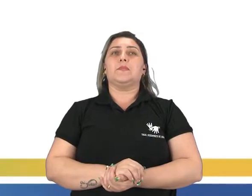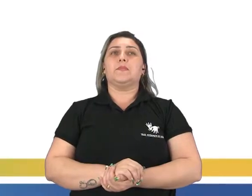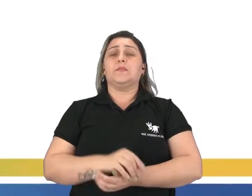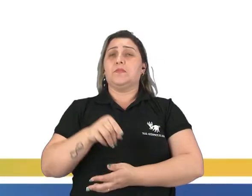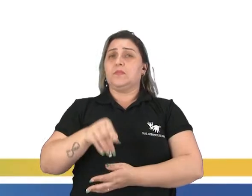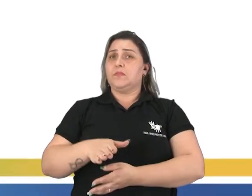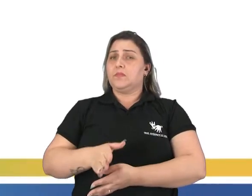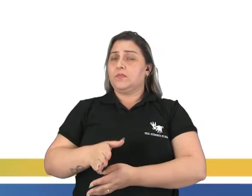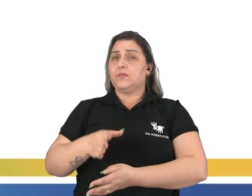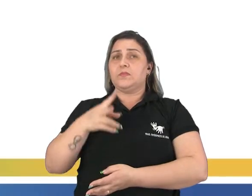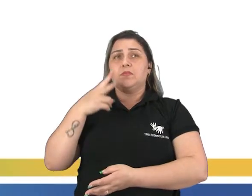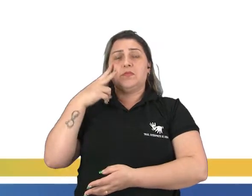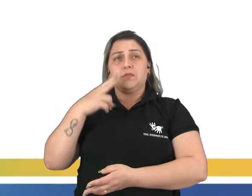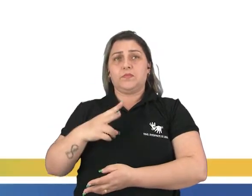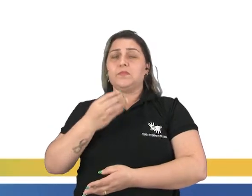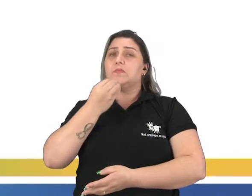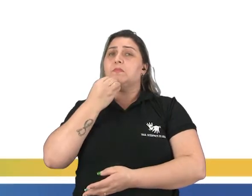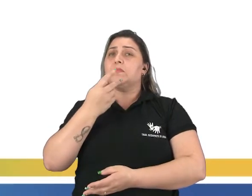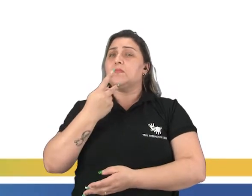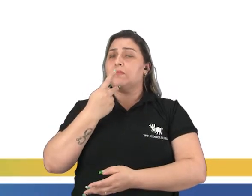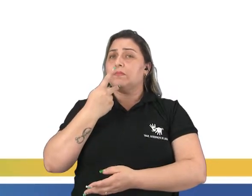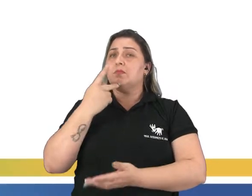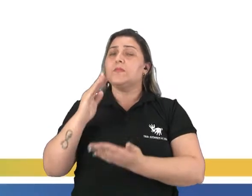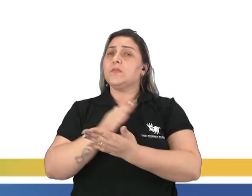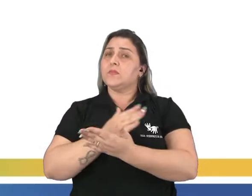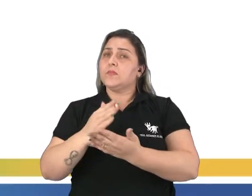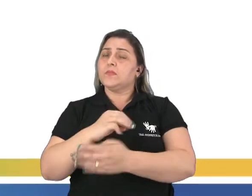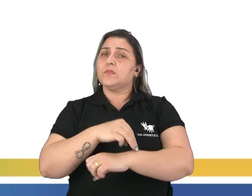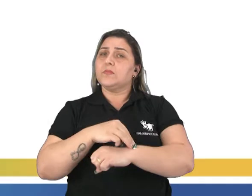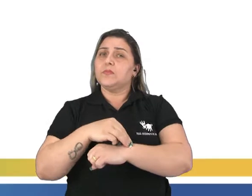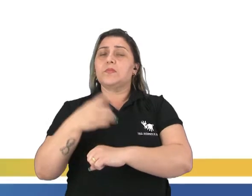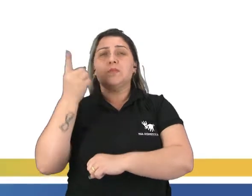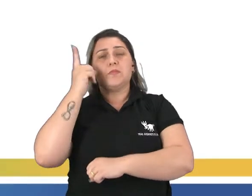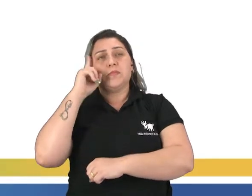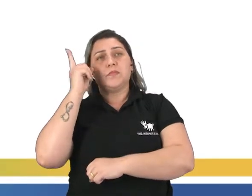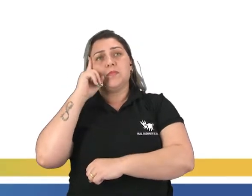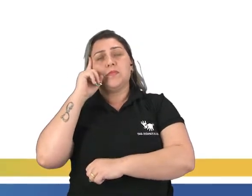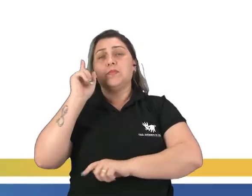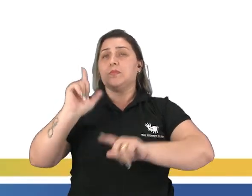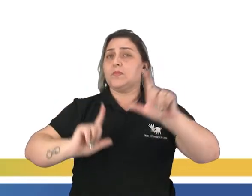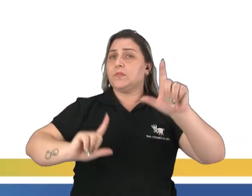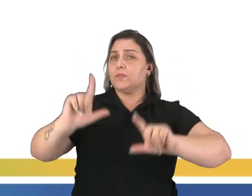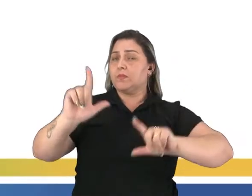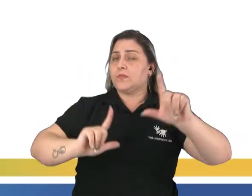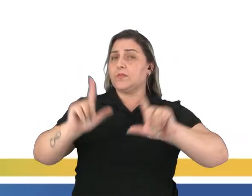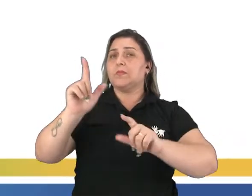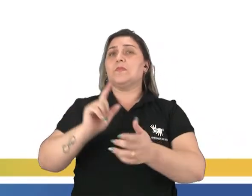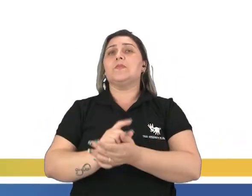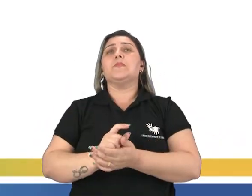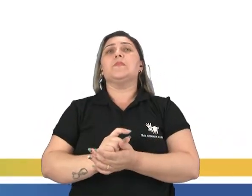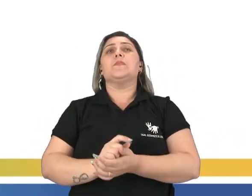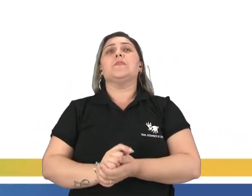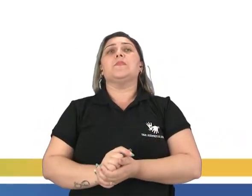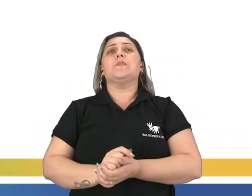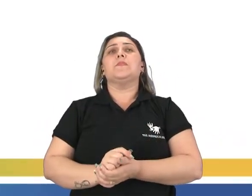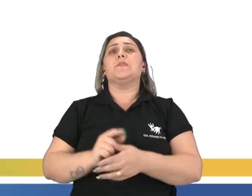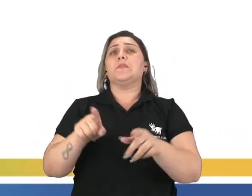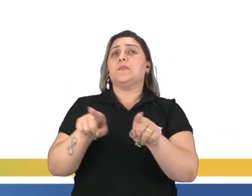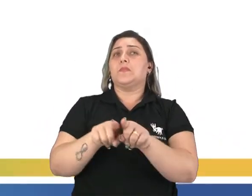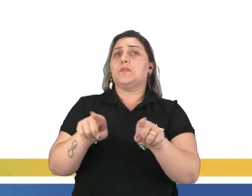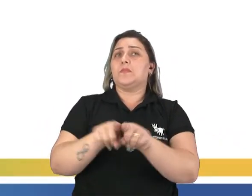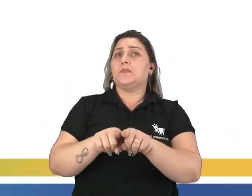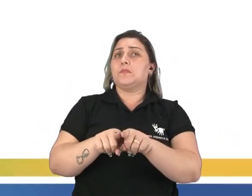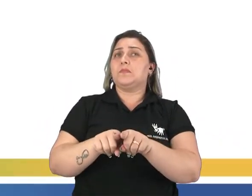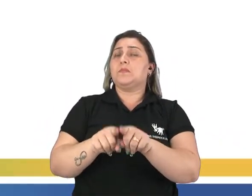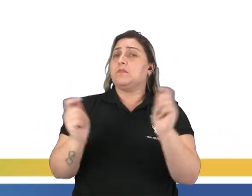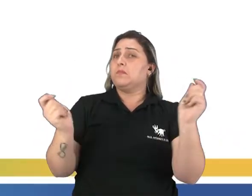Você já ouviu falar de probabilidade em algum momento do seu cotidiano, seja na TV, seja em algum jogo? Então, eu quero